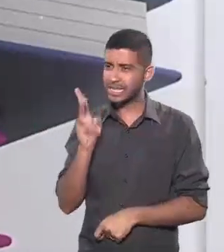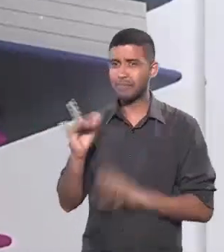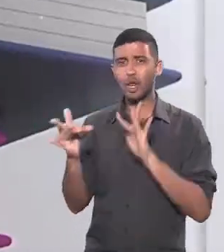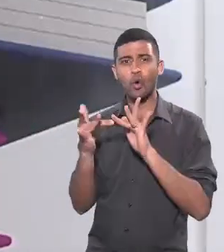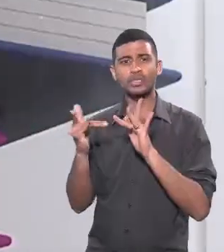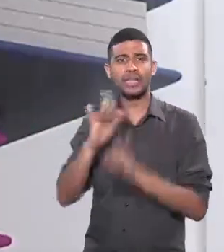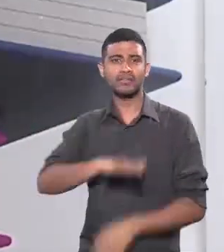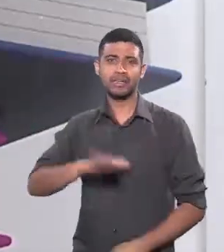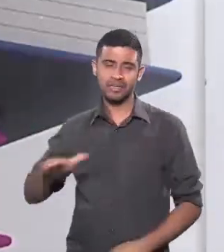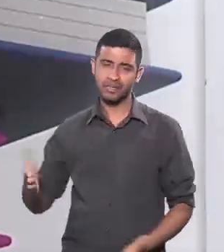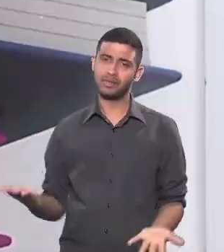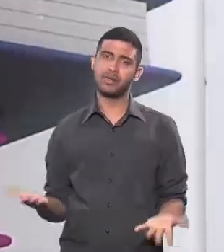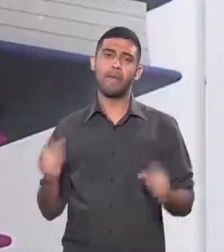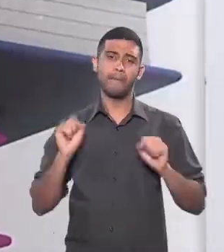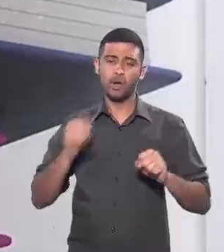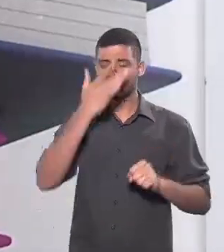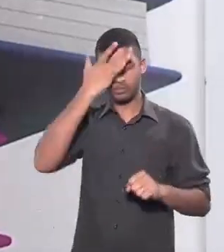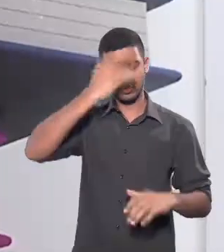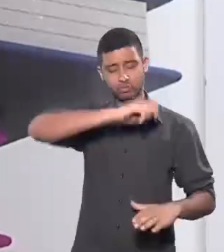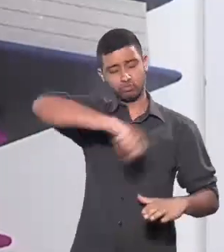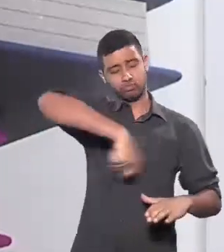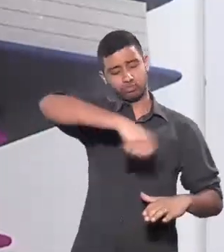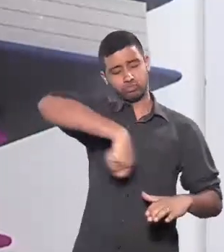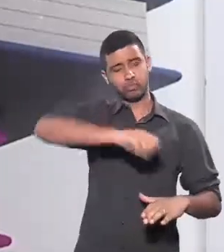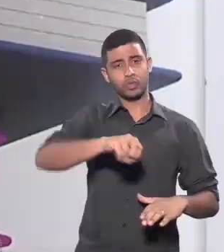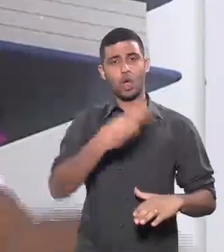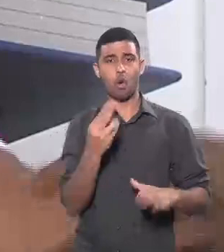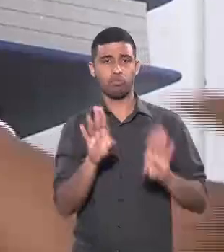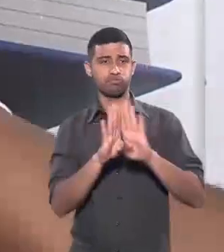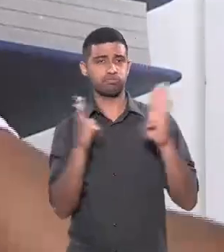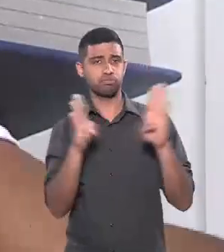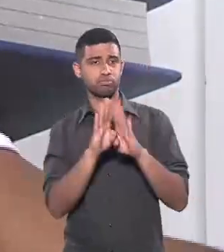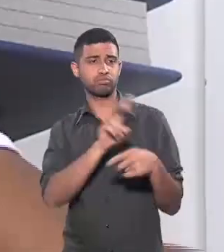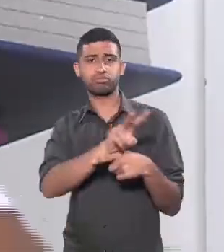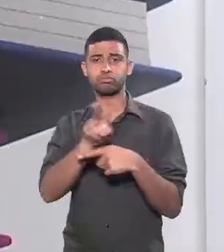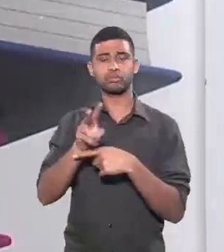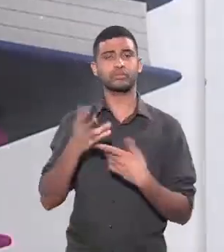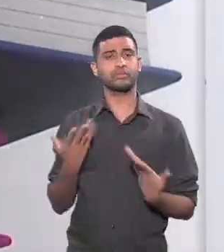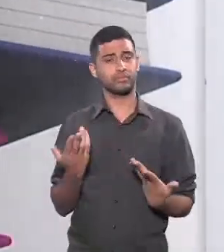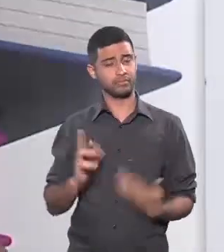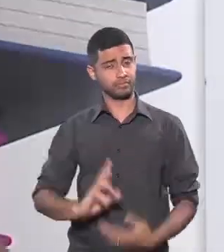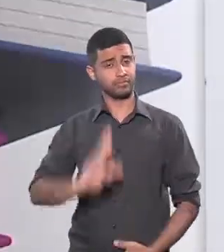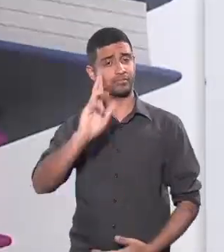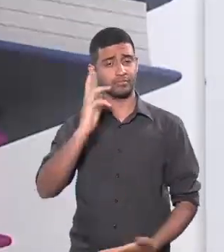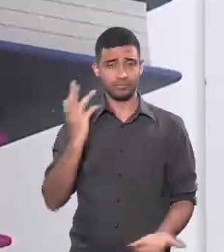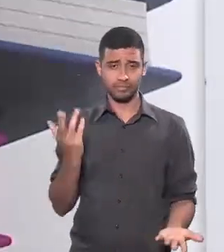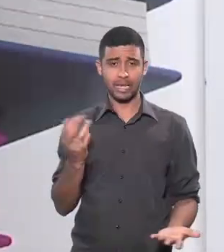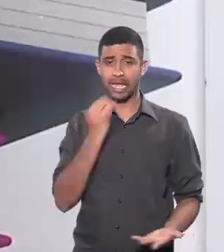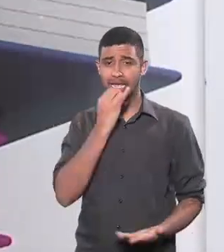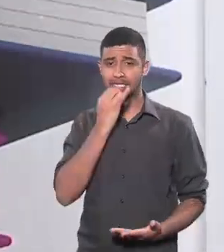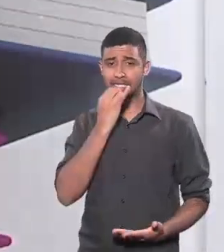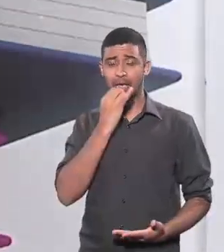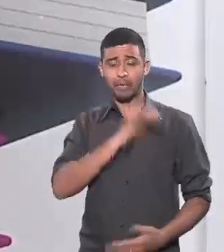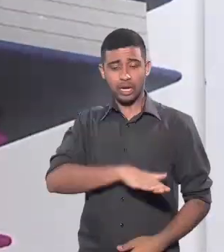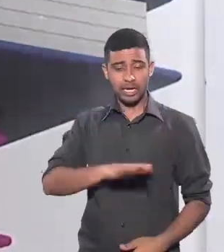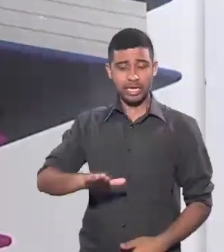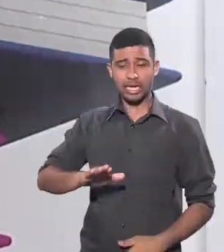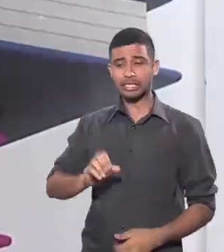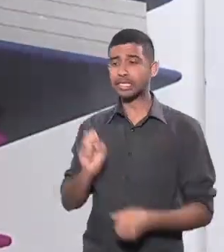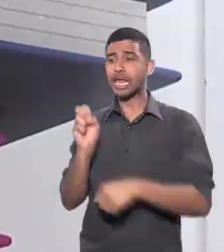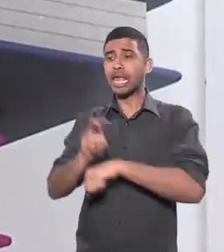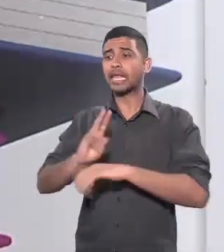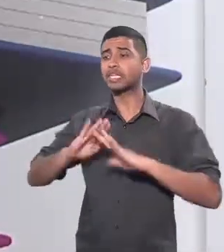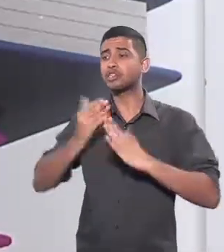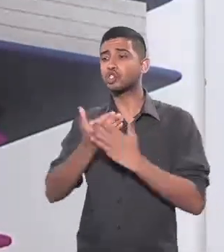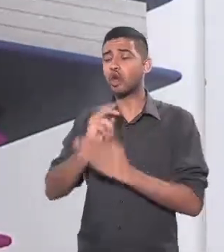com criança. Vai desde quem está na cozinha, quem está na portaria, então é bom, porque aquela criança que está entrando numa escola e tropeça, ele